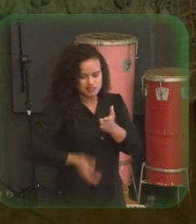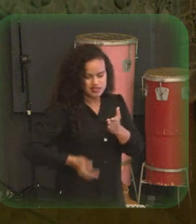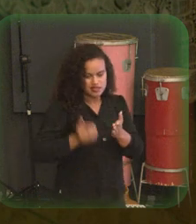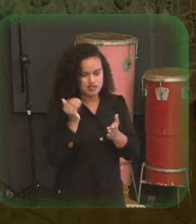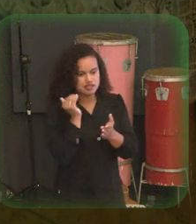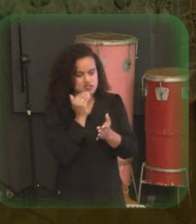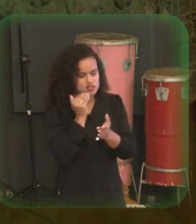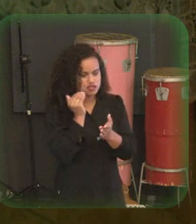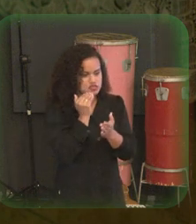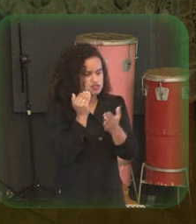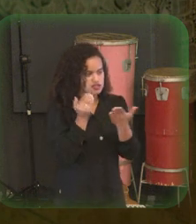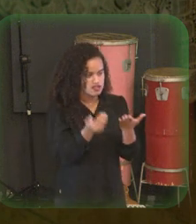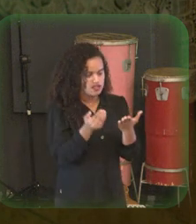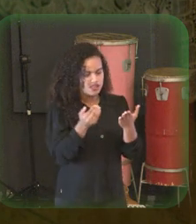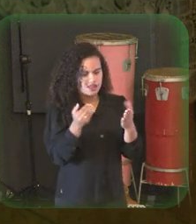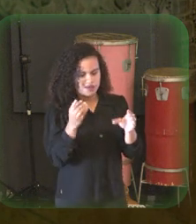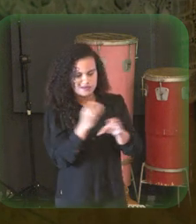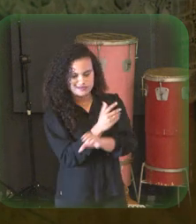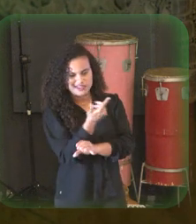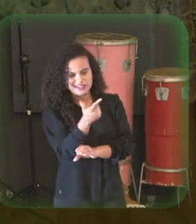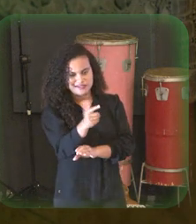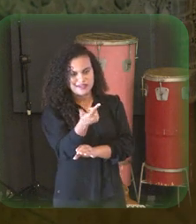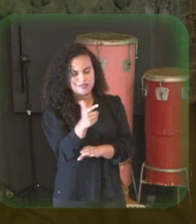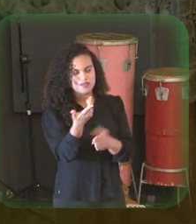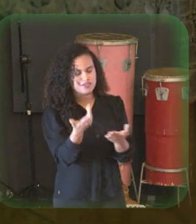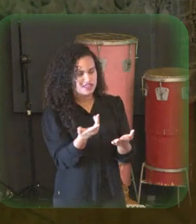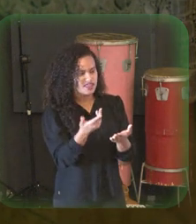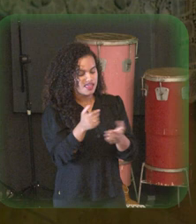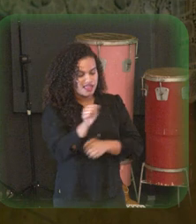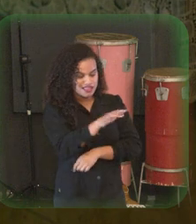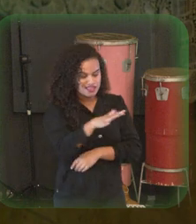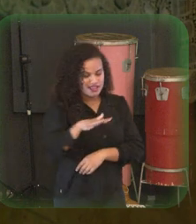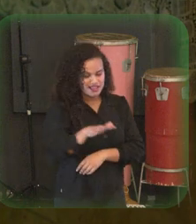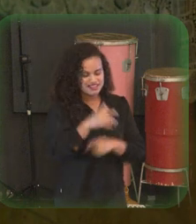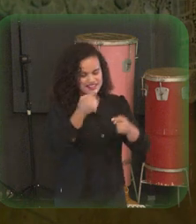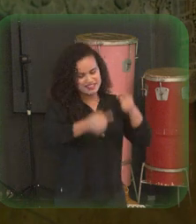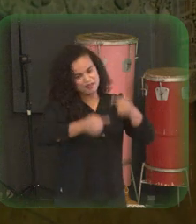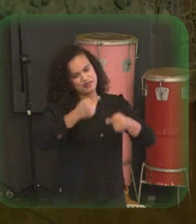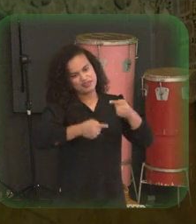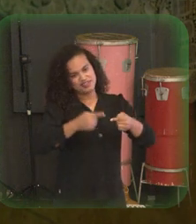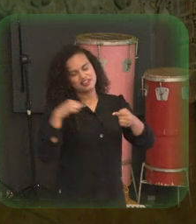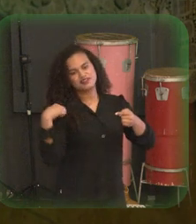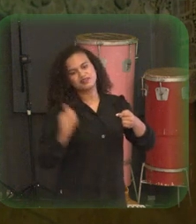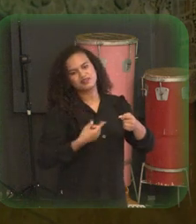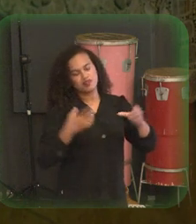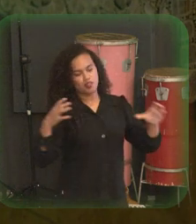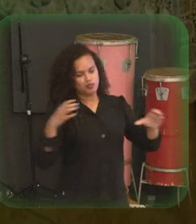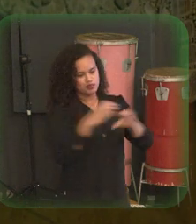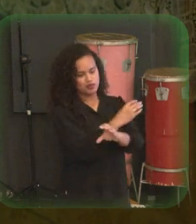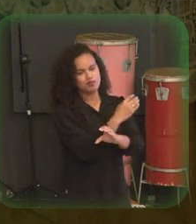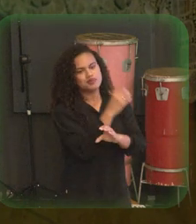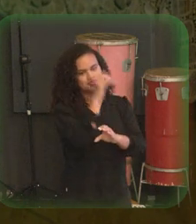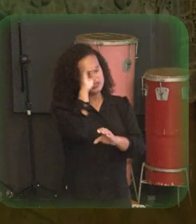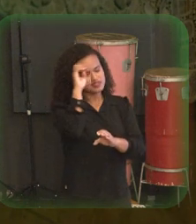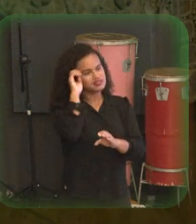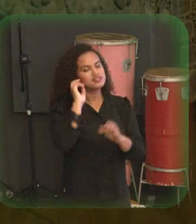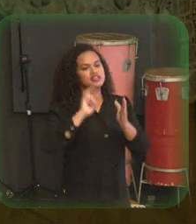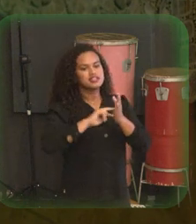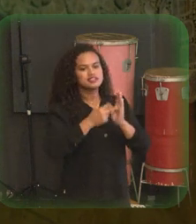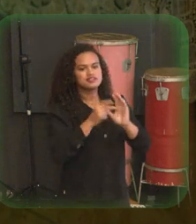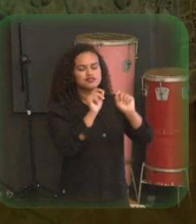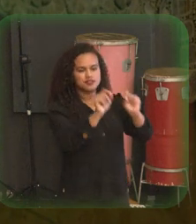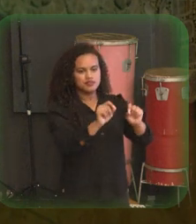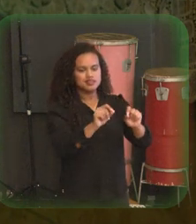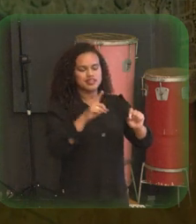falhas, incompletudes, e no campo da política nós vamos nos completando. Vocês querem ver uma